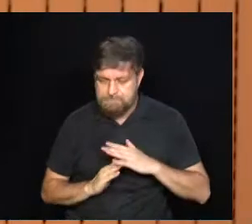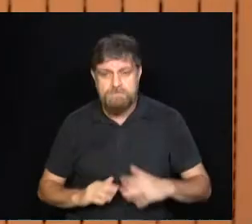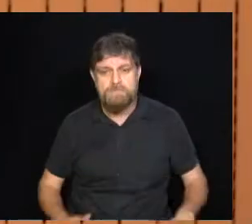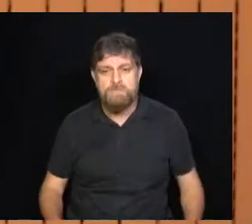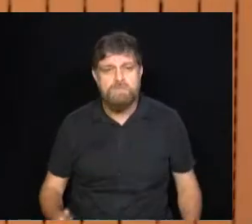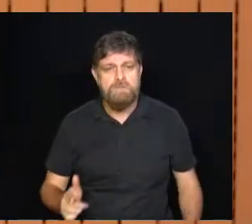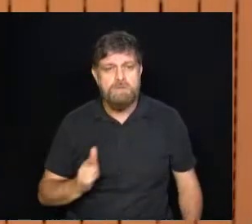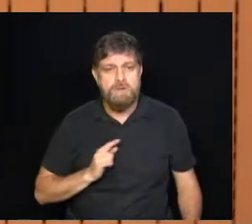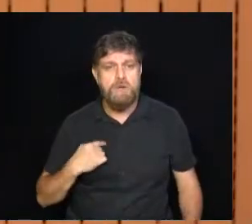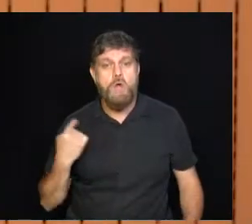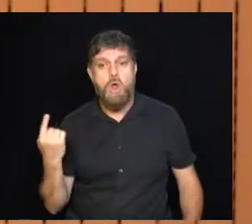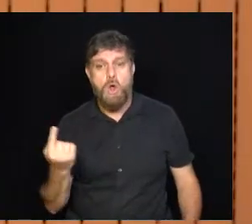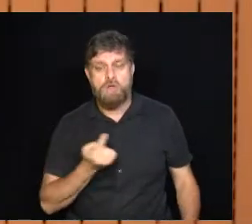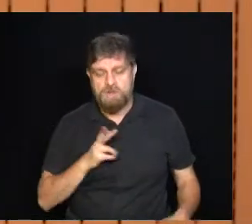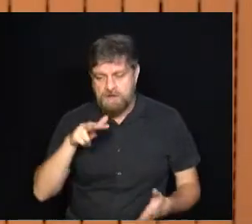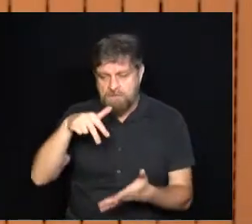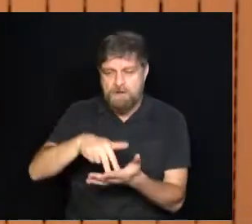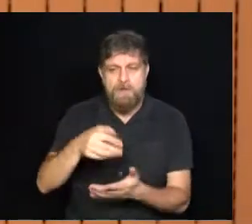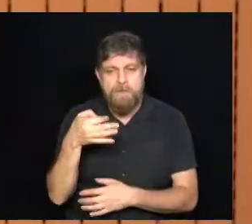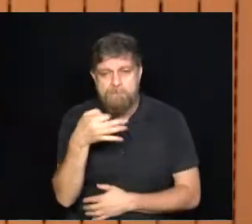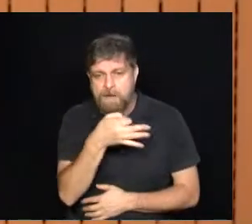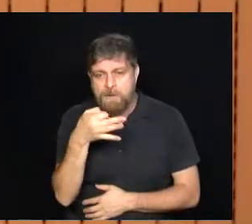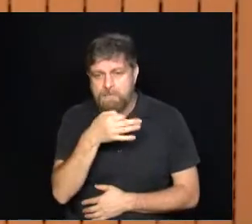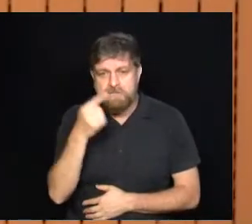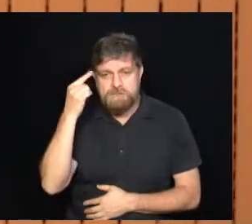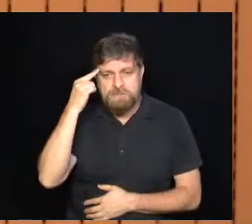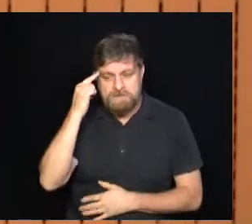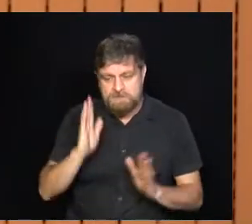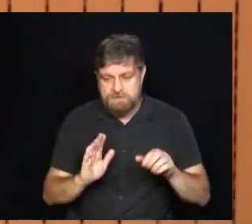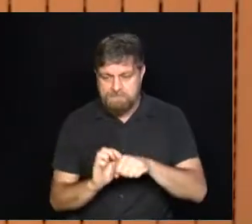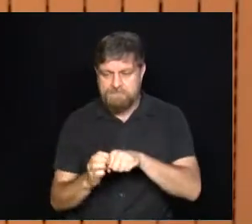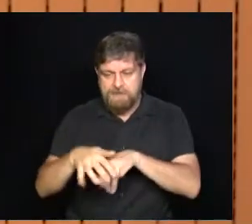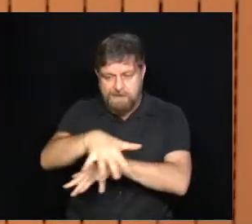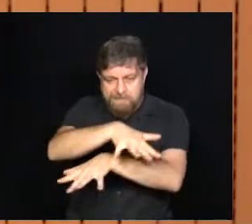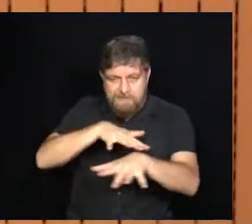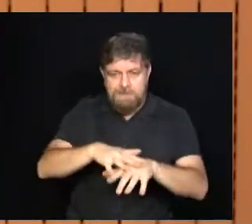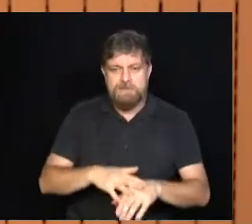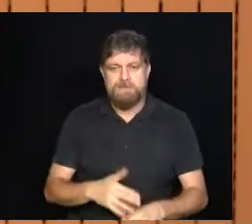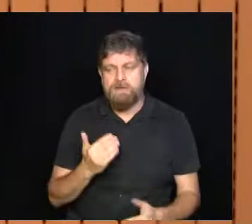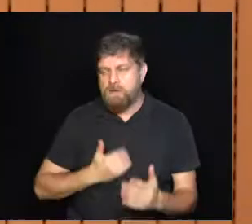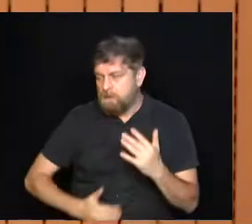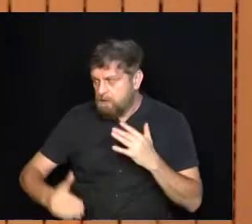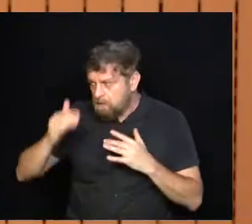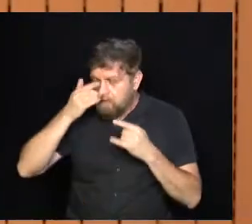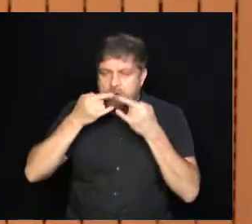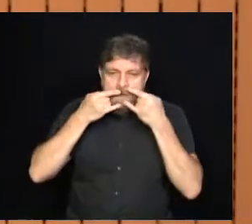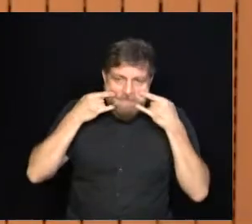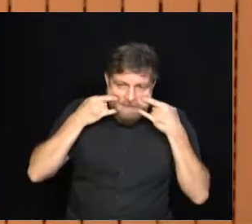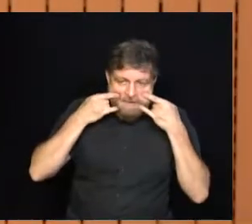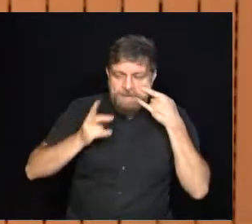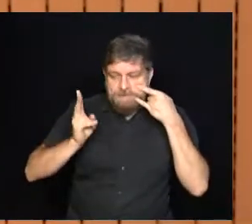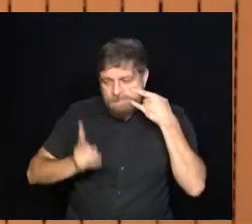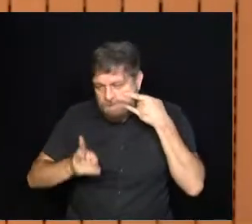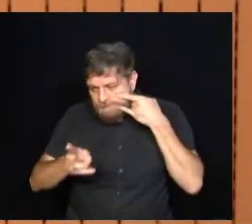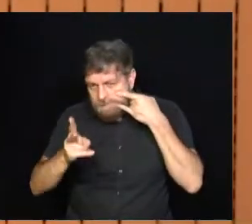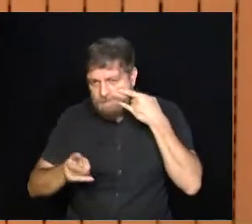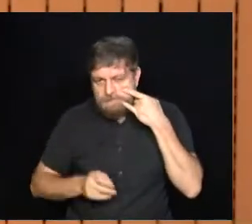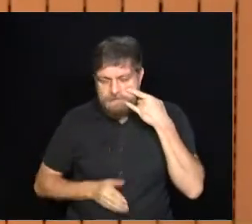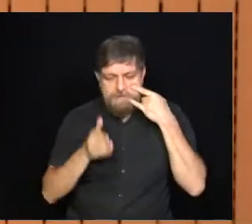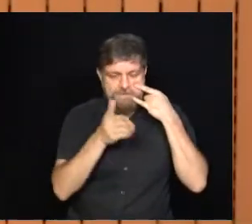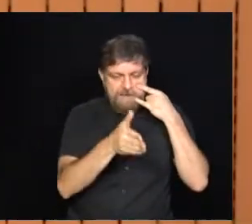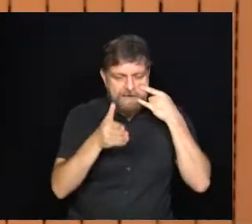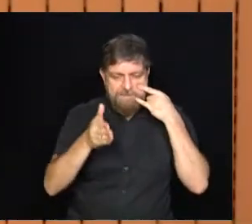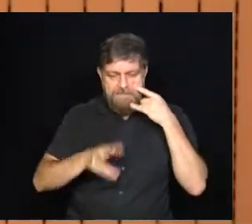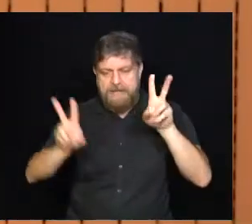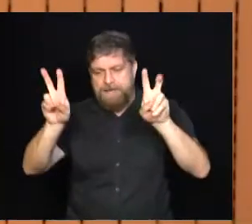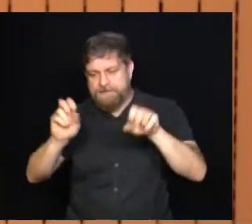Onde nós vamos, nós falamos sobre pandemia. Não sei, senhor, mas a gente já está cansado dessa máscara, todo lugar fala de pandemia,